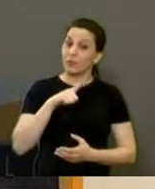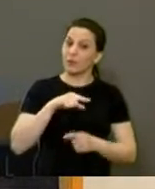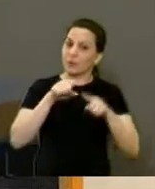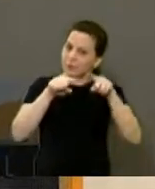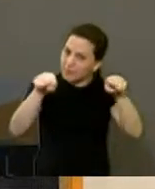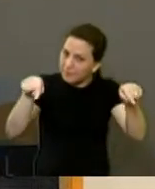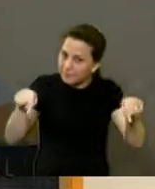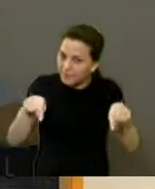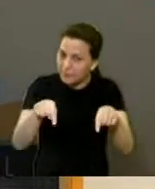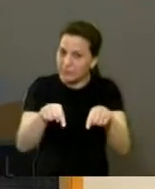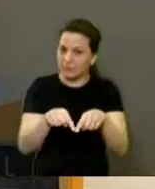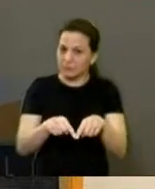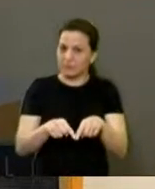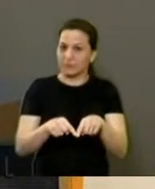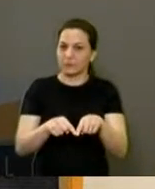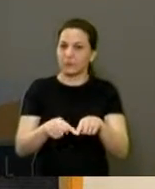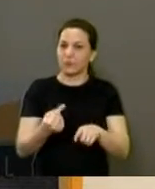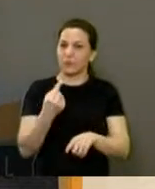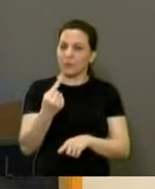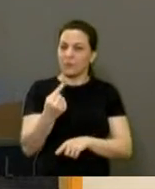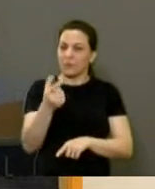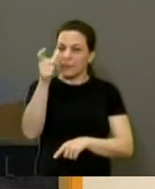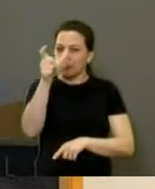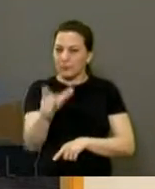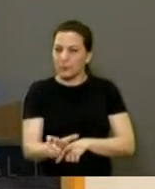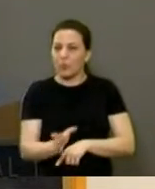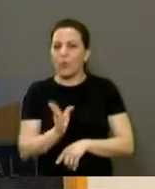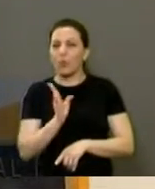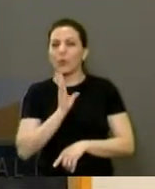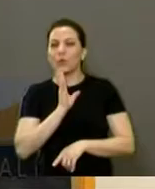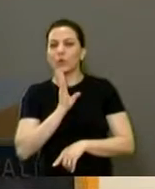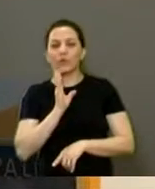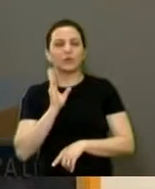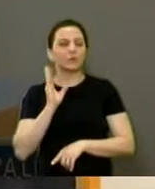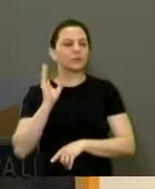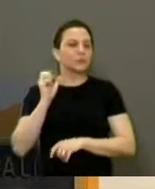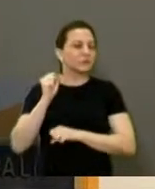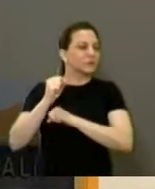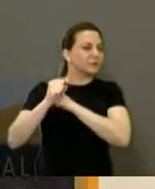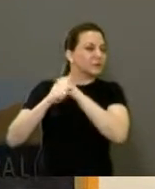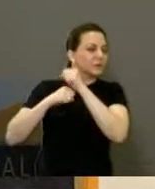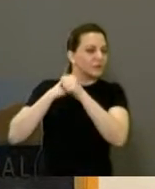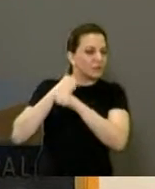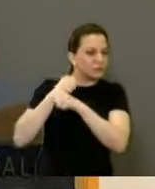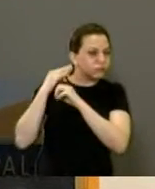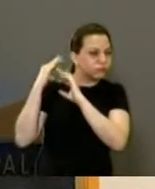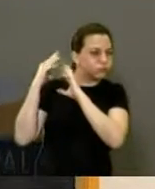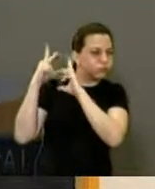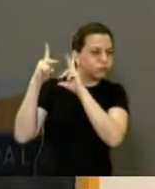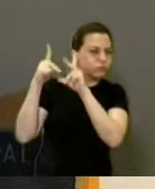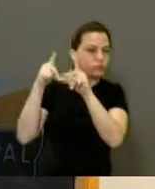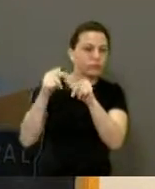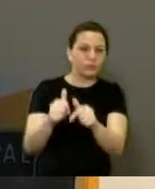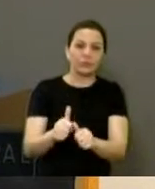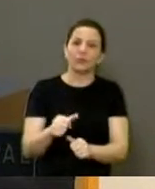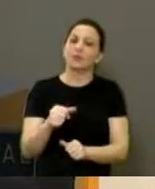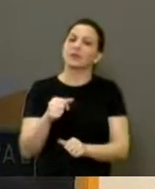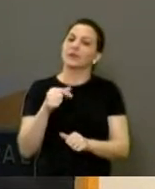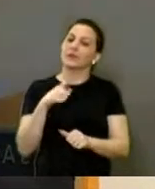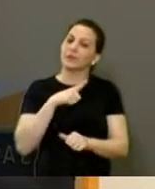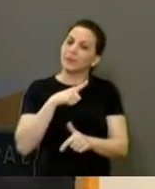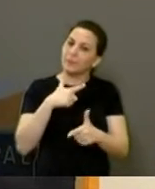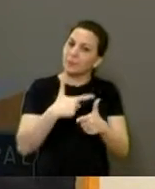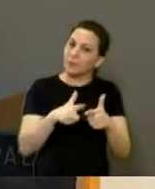gabinete uma pessoa que eu conheço há muitos anos aqui em Araraquara e que estava com